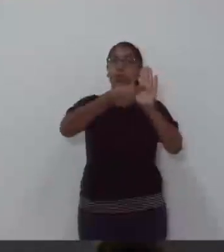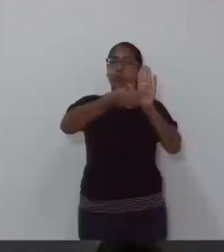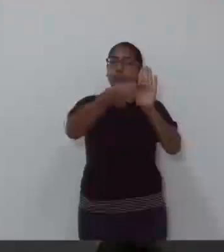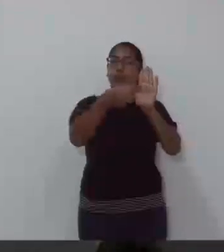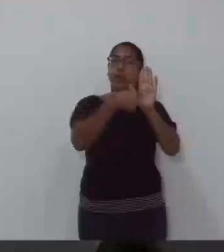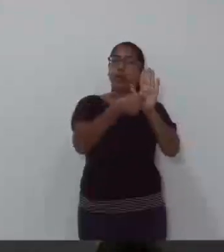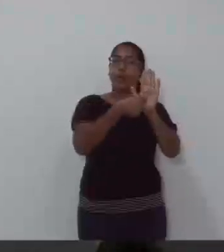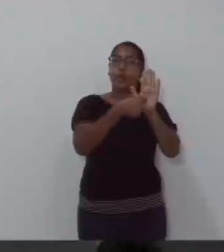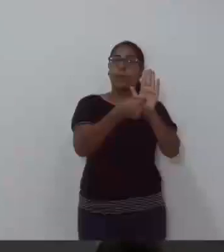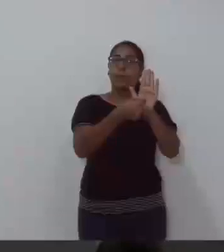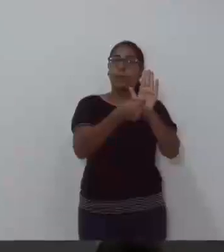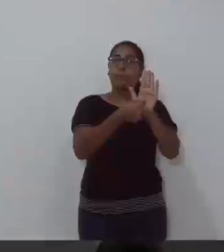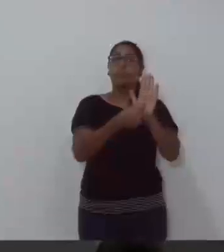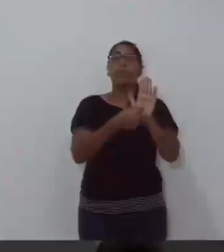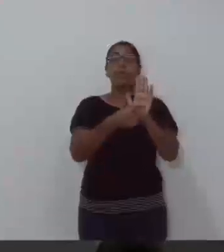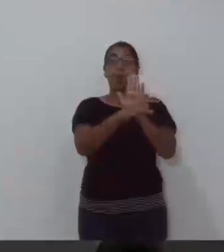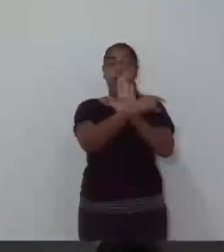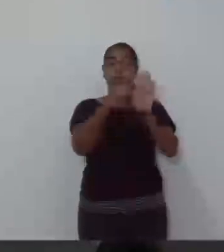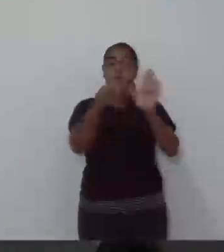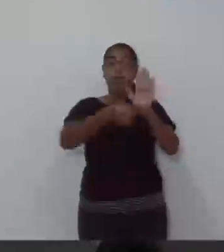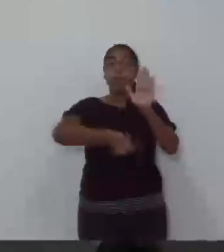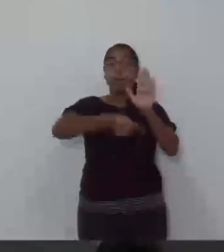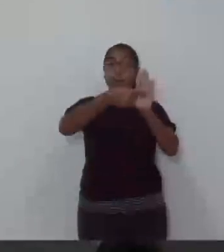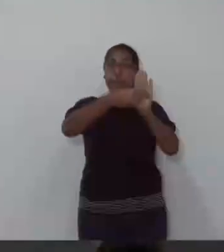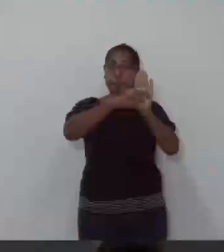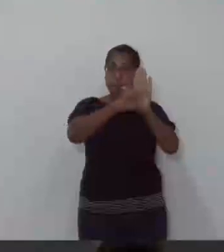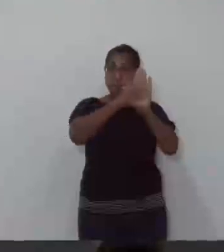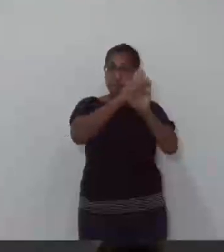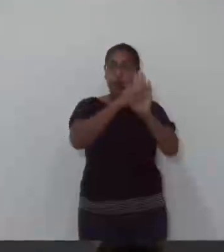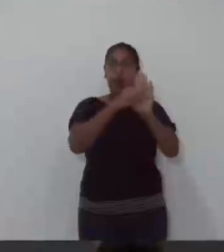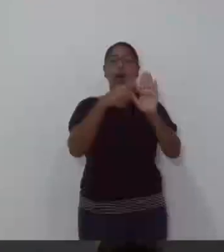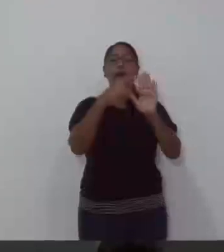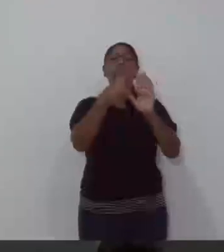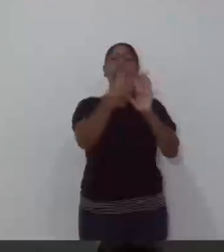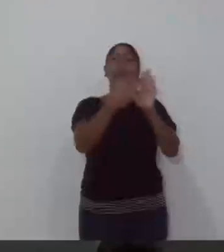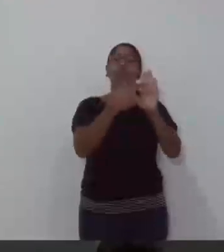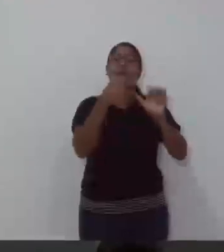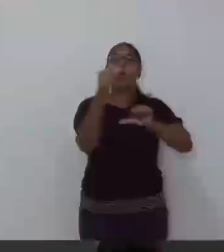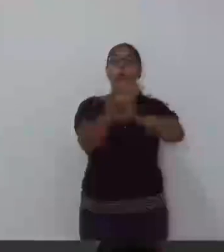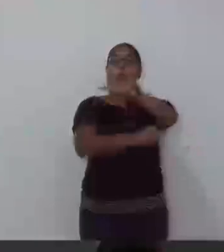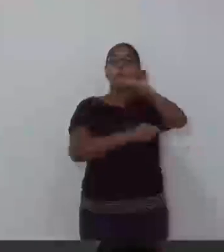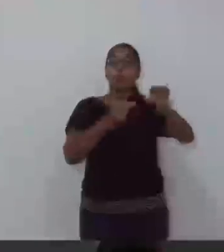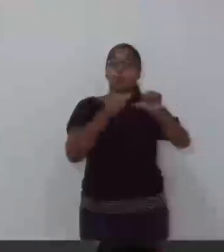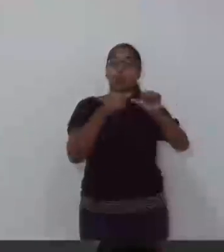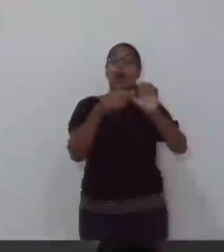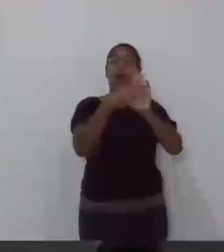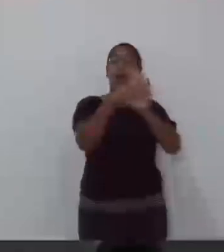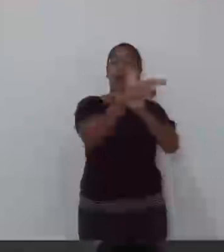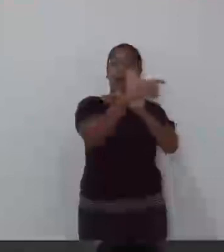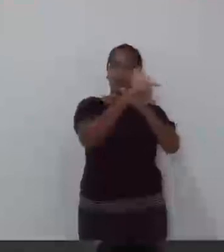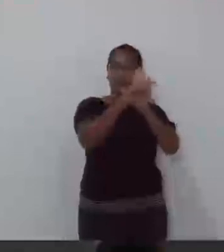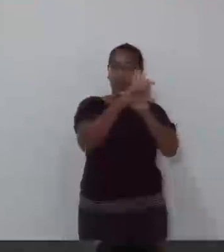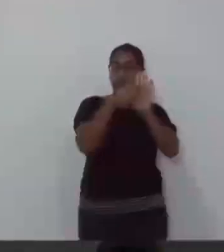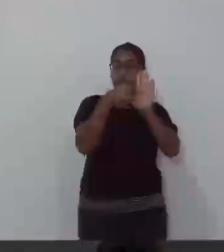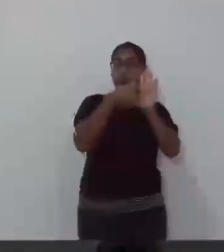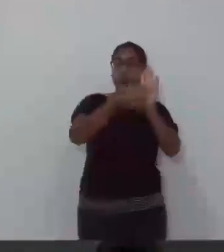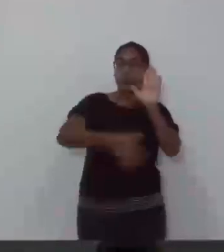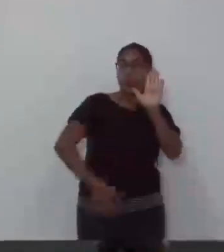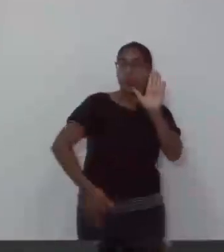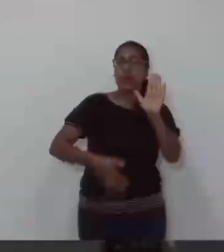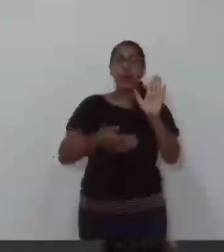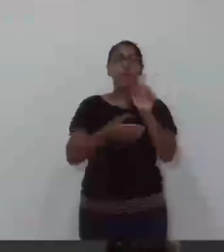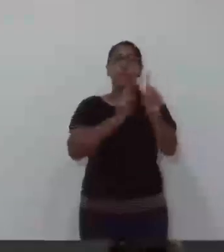artigo 1, artigo 1º do projeto, a seguinte redação: artigo 1º, é vedado o uso de logomarcas,